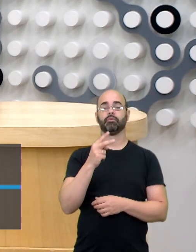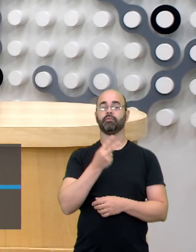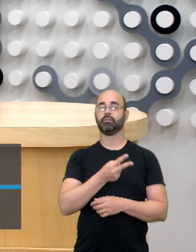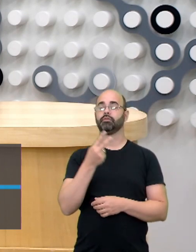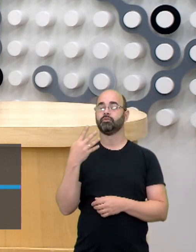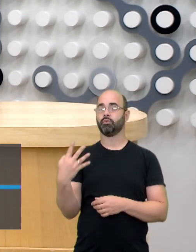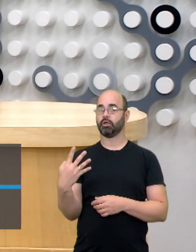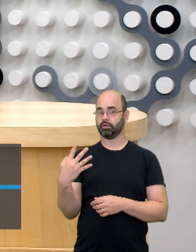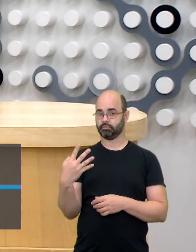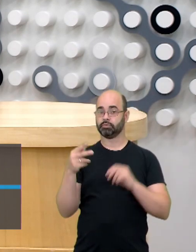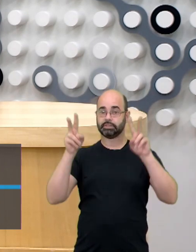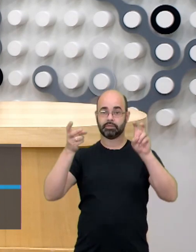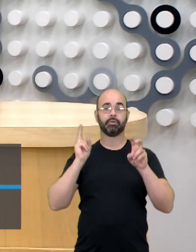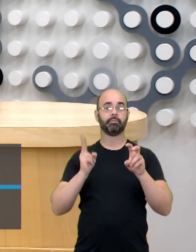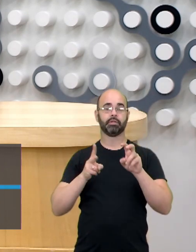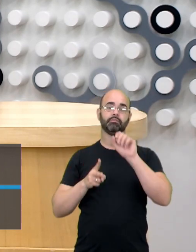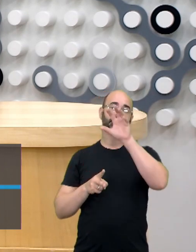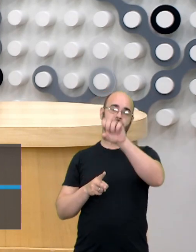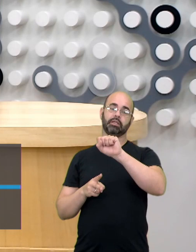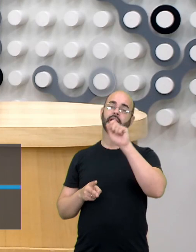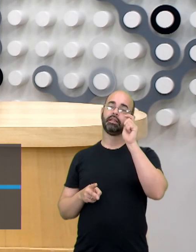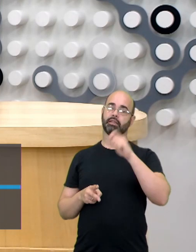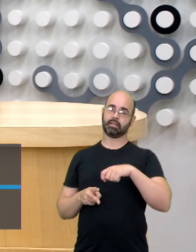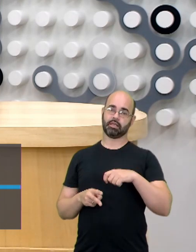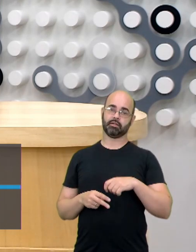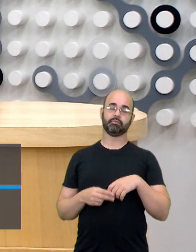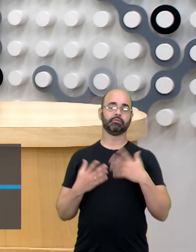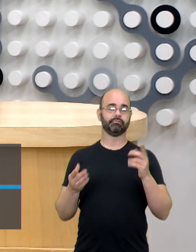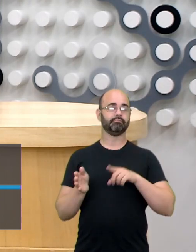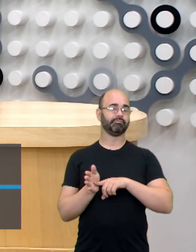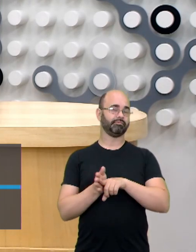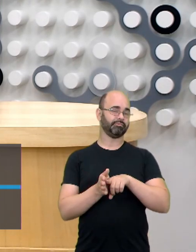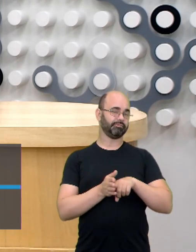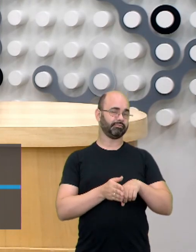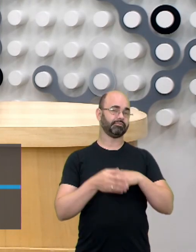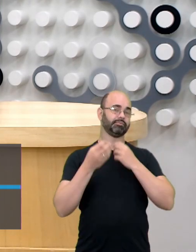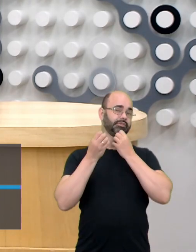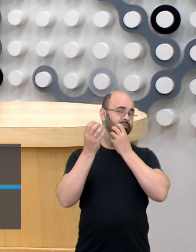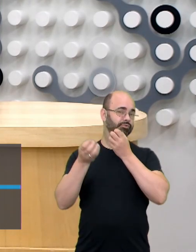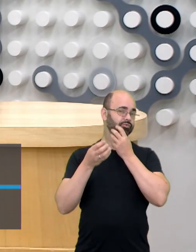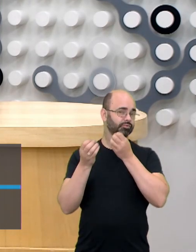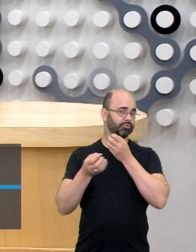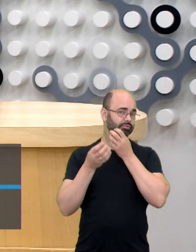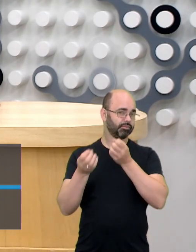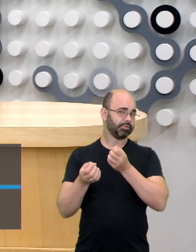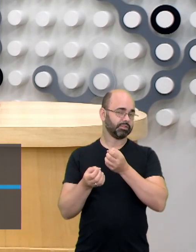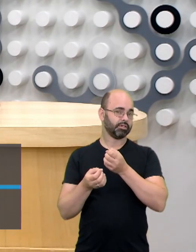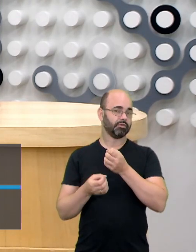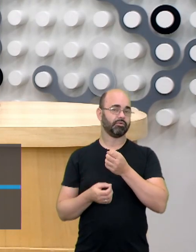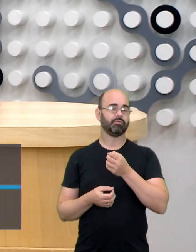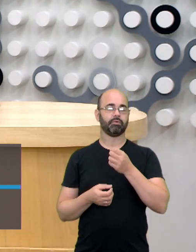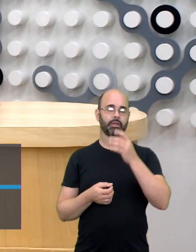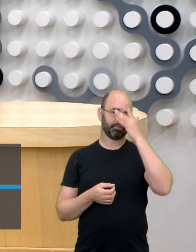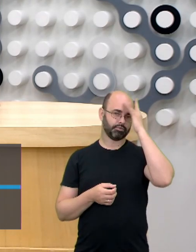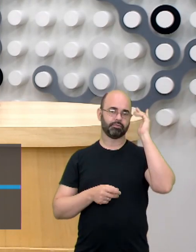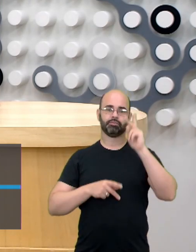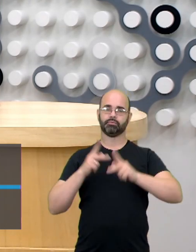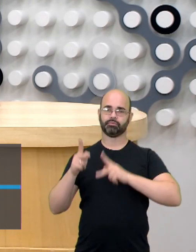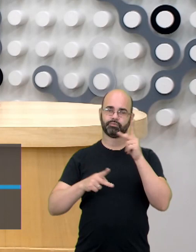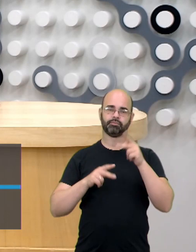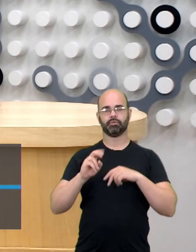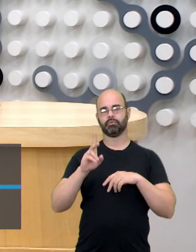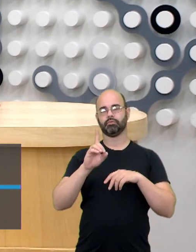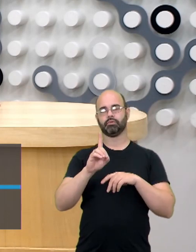a importância para as pesquisas, né, a importância dos dados, né, desses estudos populacionais ou